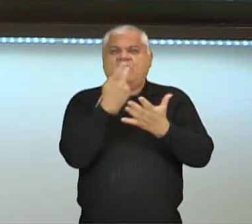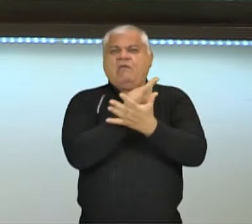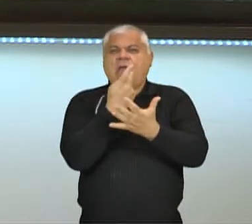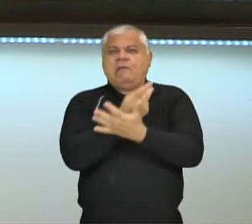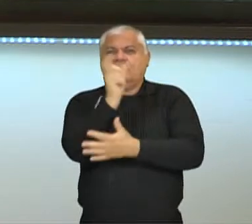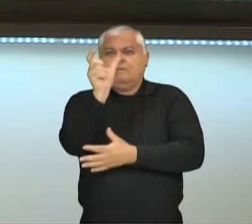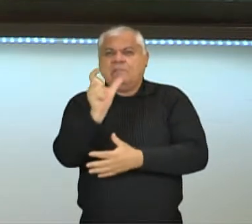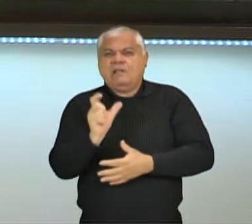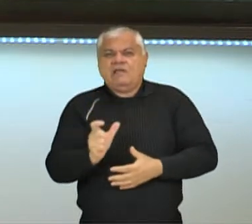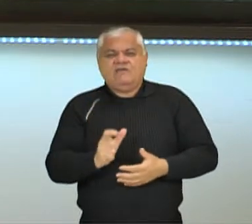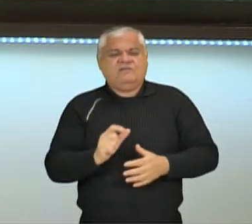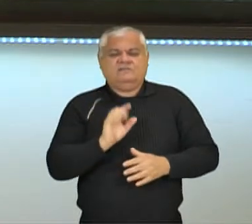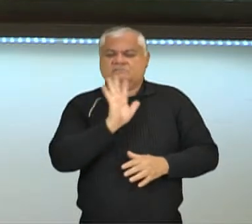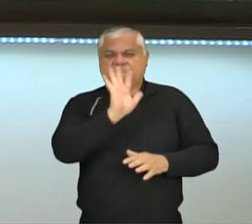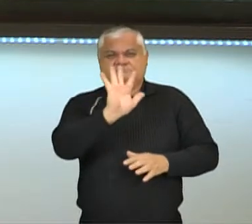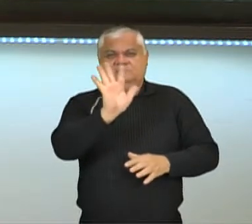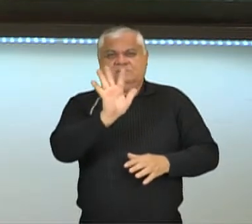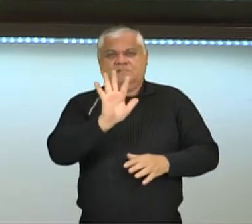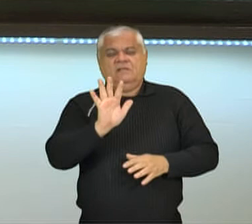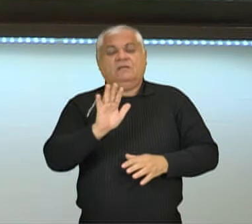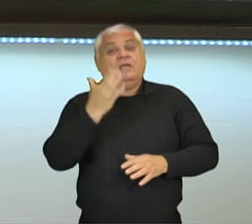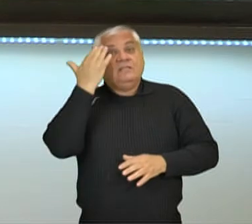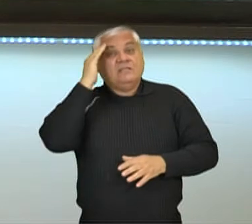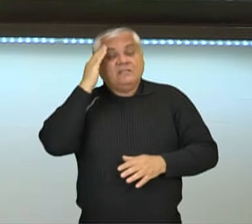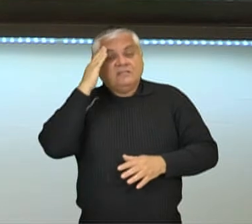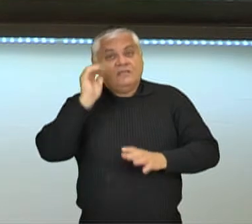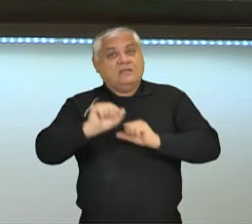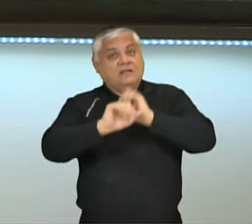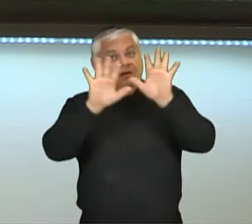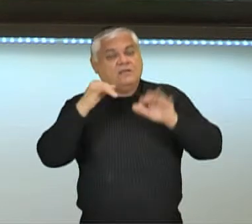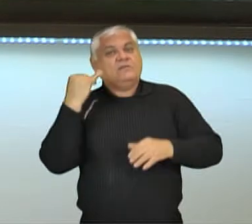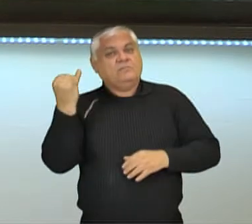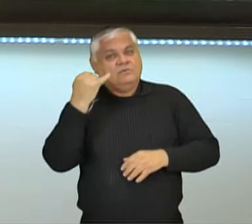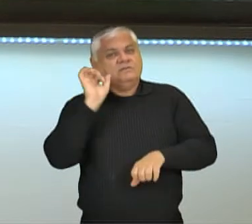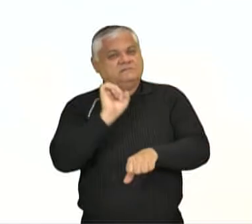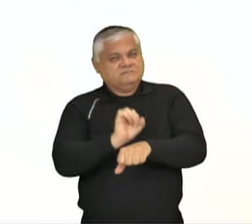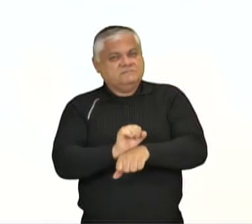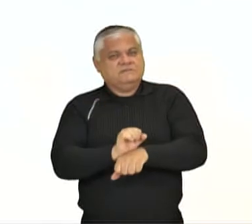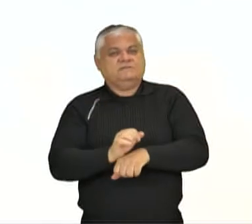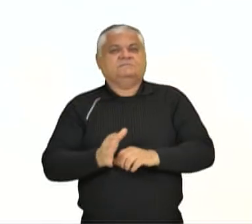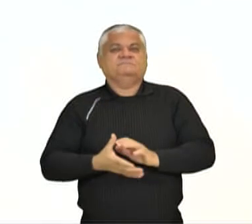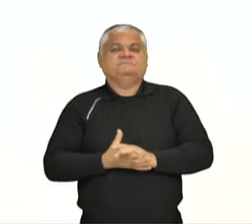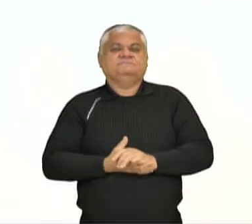palavras, atropelando as palavras e sem compreender o que leu. Não adianta, eu te espero.